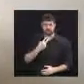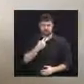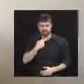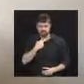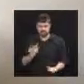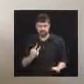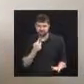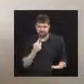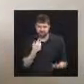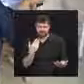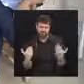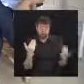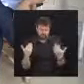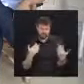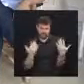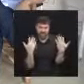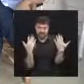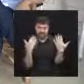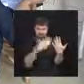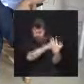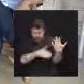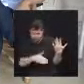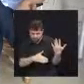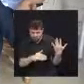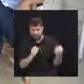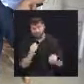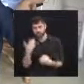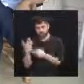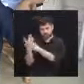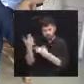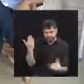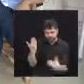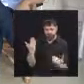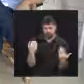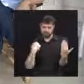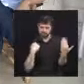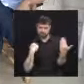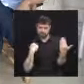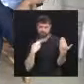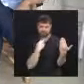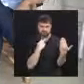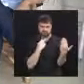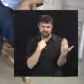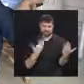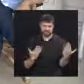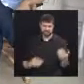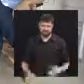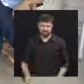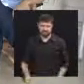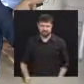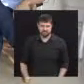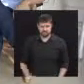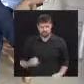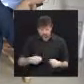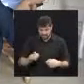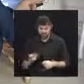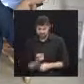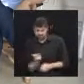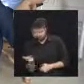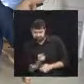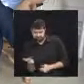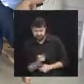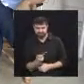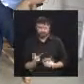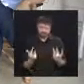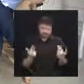corta a sua mão esquerda? Ou corta a sua mão direita? Também não. Se você é dessa, você corta a sua mão esquerda? Não. E vice-versa também